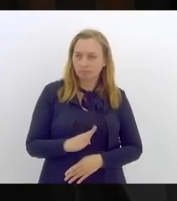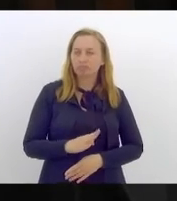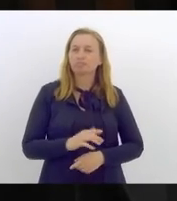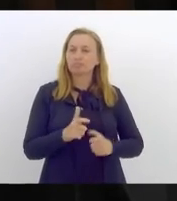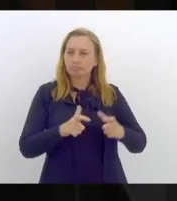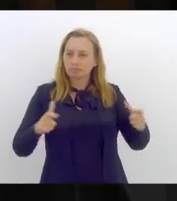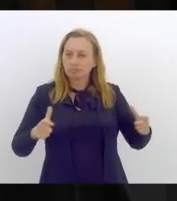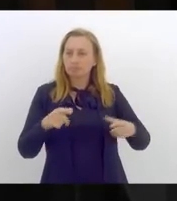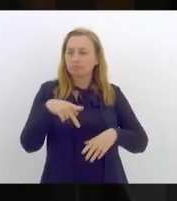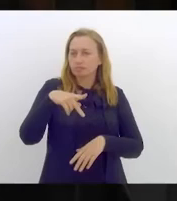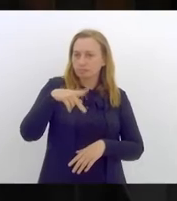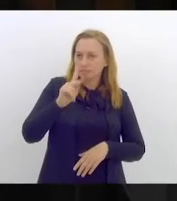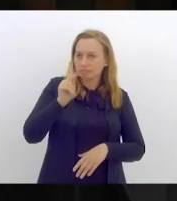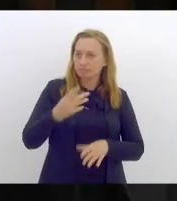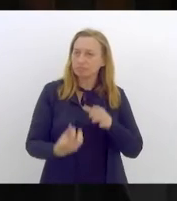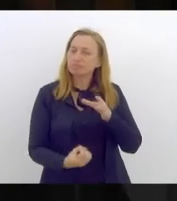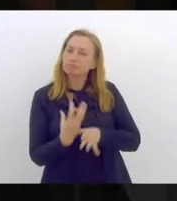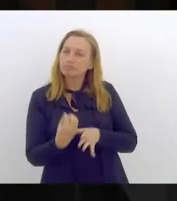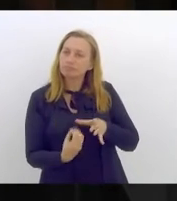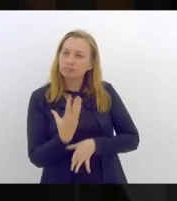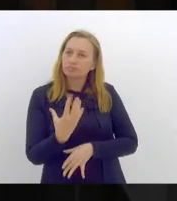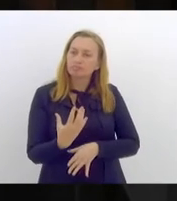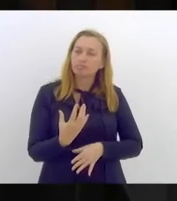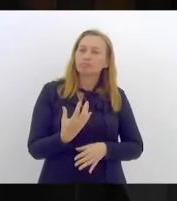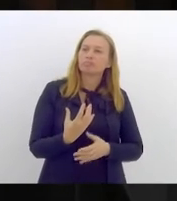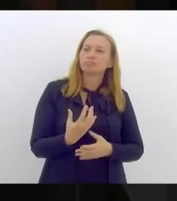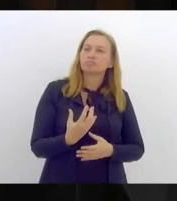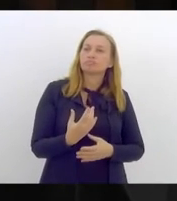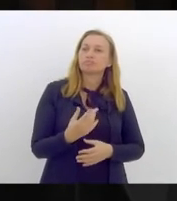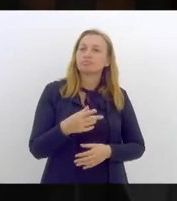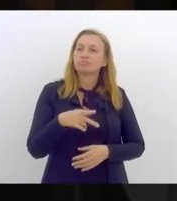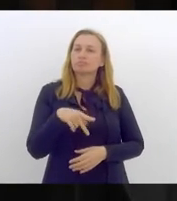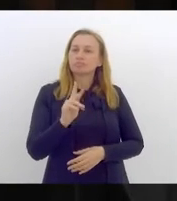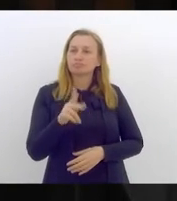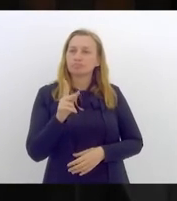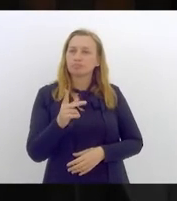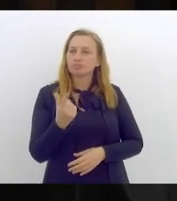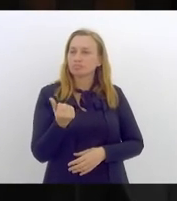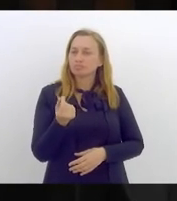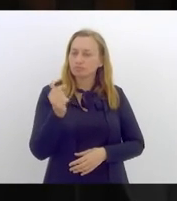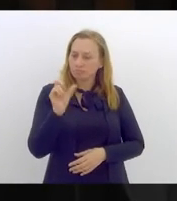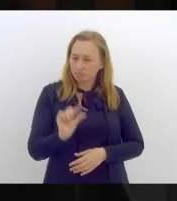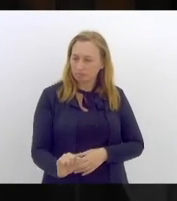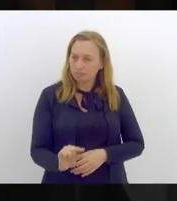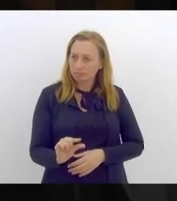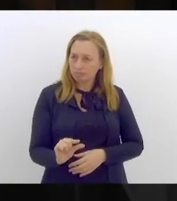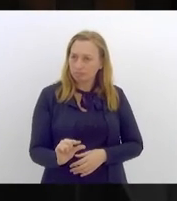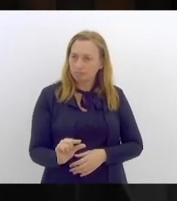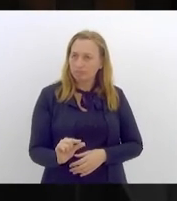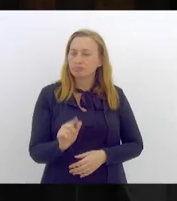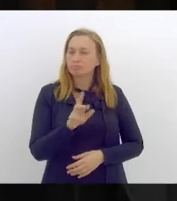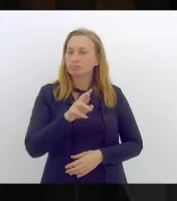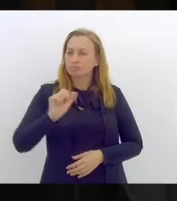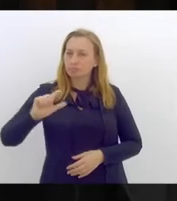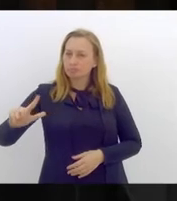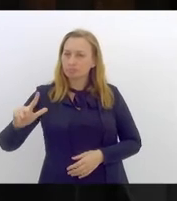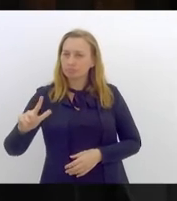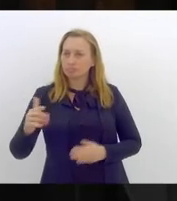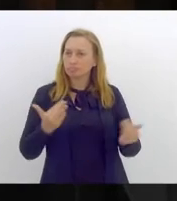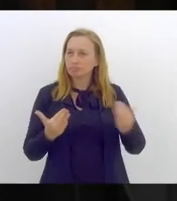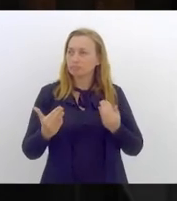a Petrobras produzindo esse petróleo por um valor muito abaixo do preço do barril no mercado